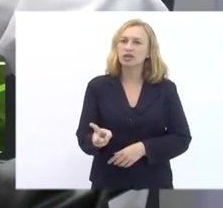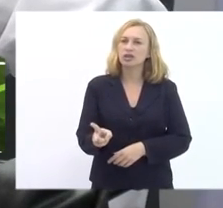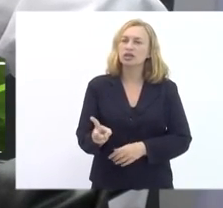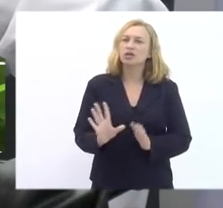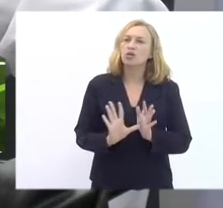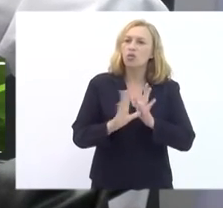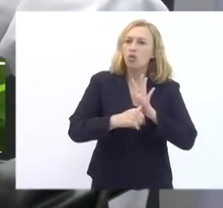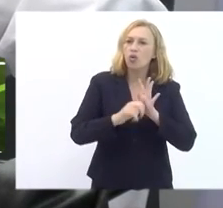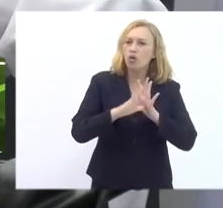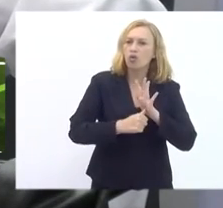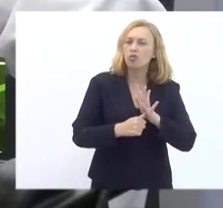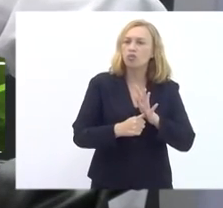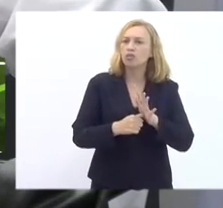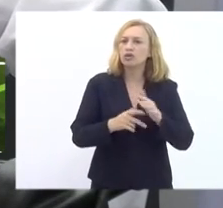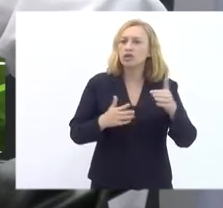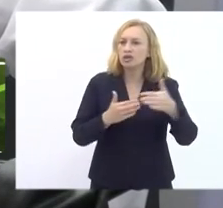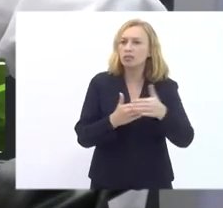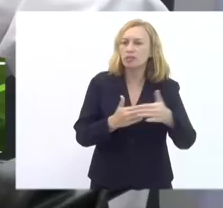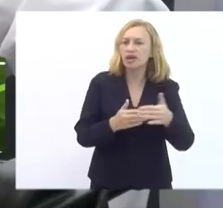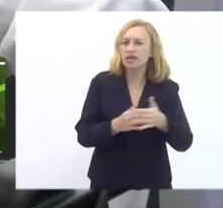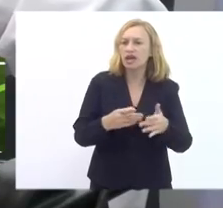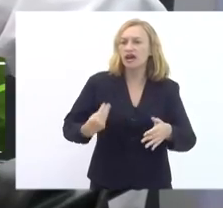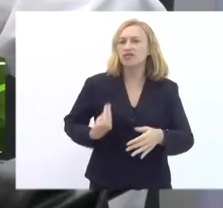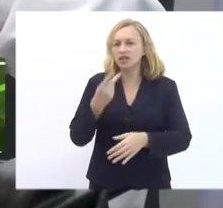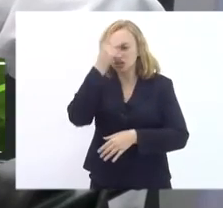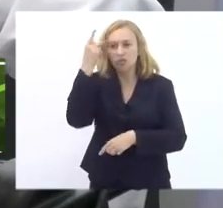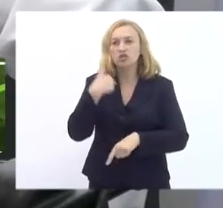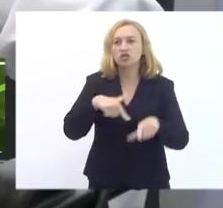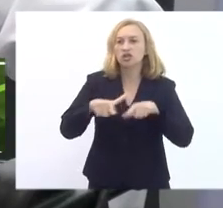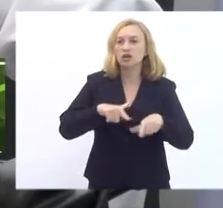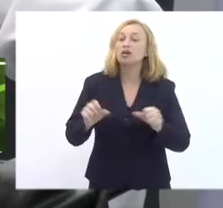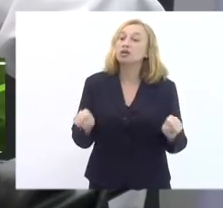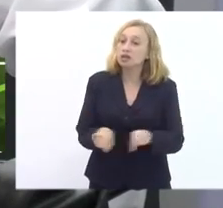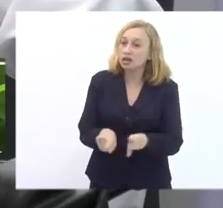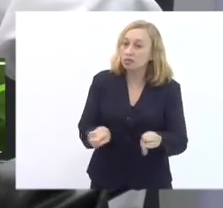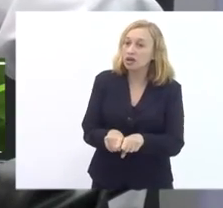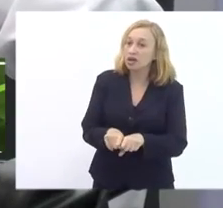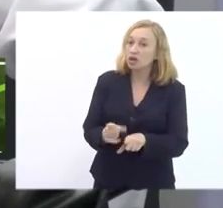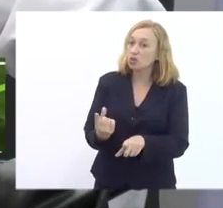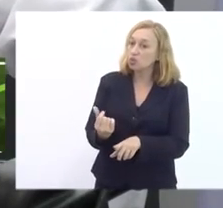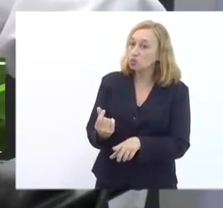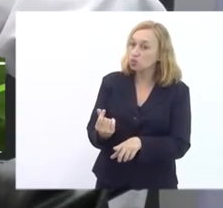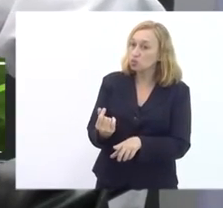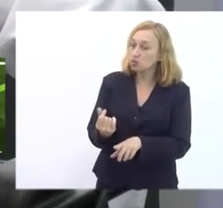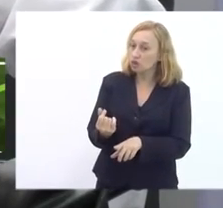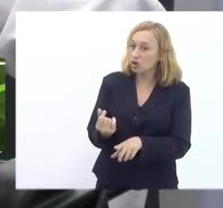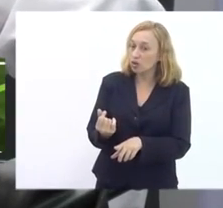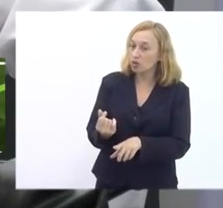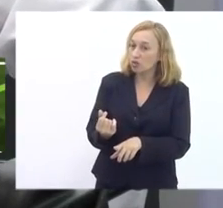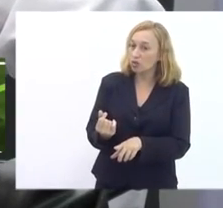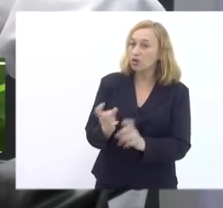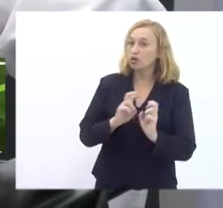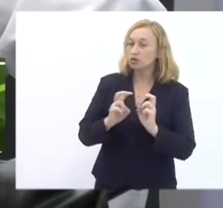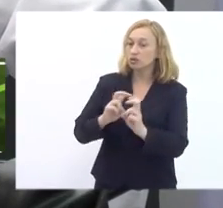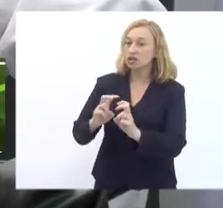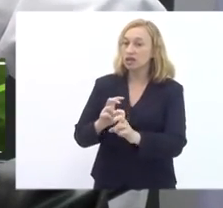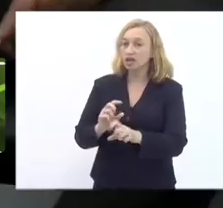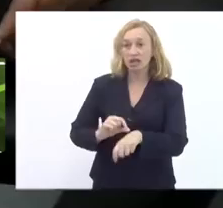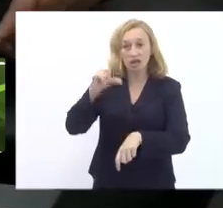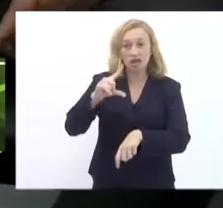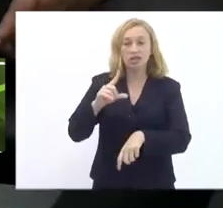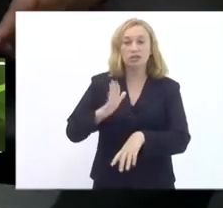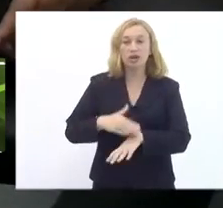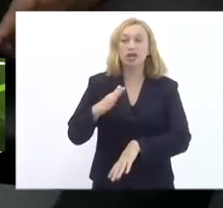de cabo atrapalha a vida do trabalhador e, ao mesmo tempo, pode acarretar no aumento do valor da tarifa E nós esporte, tivemos né? até